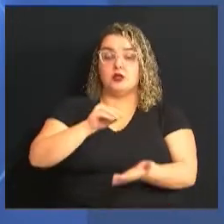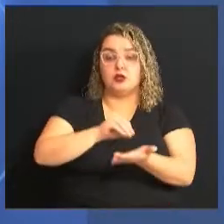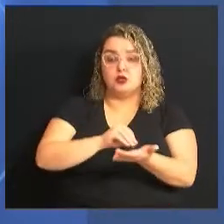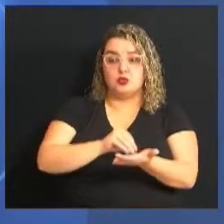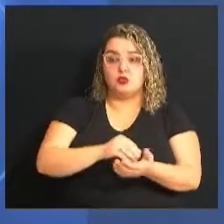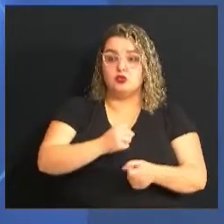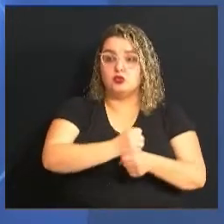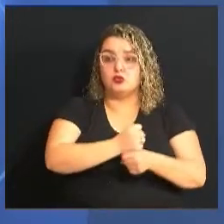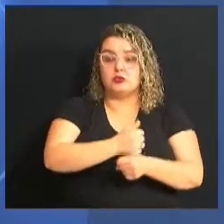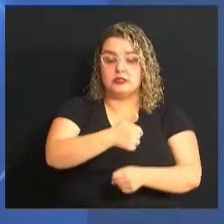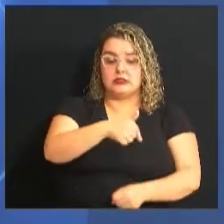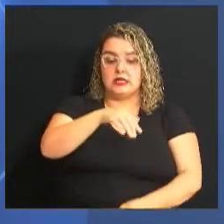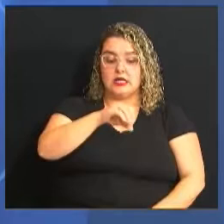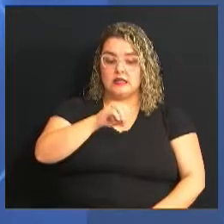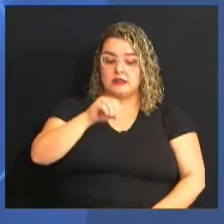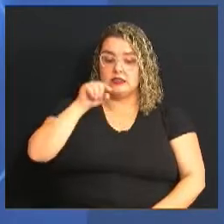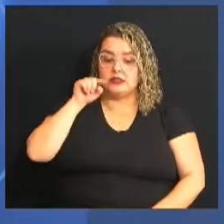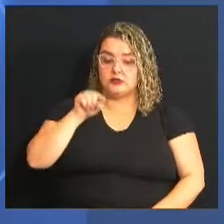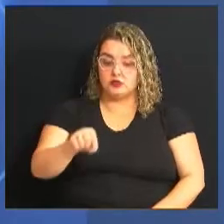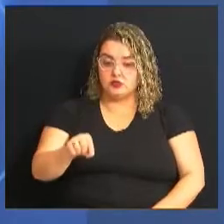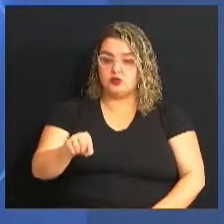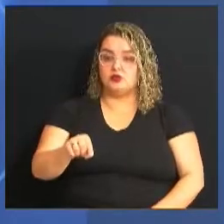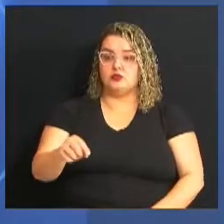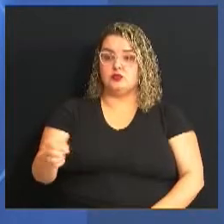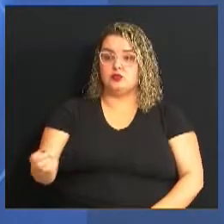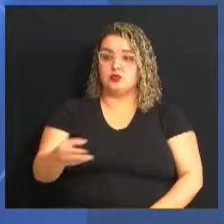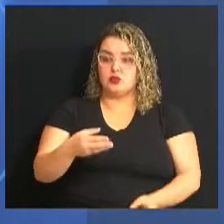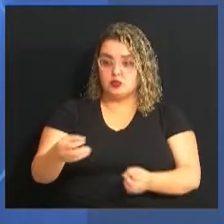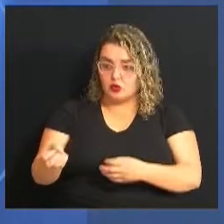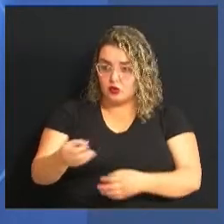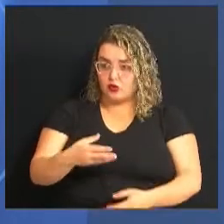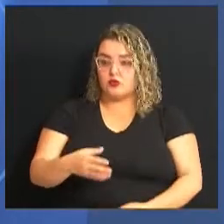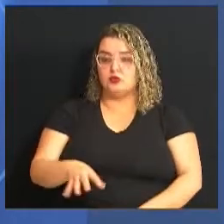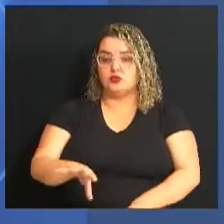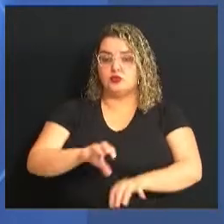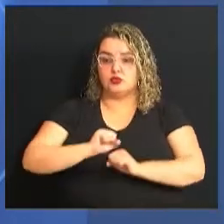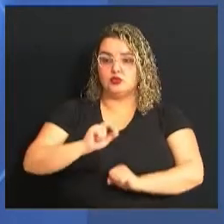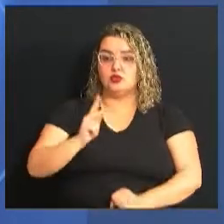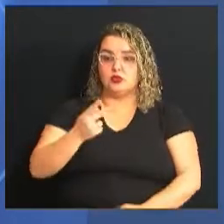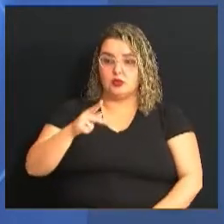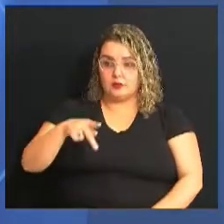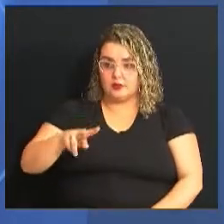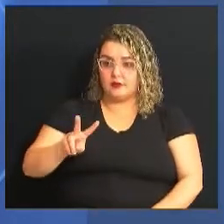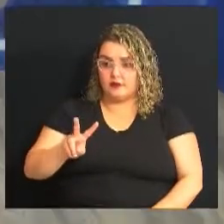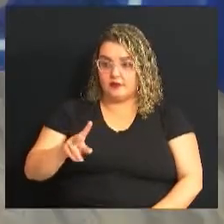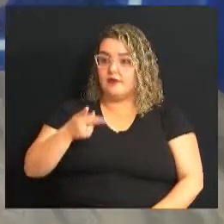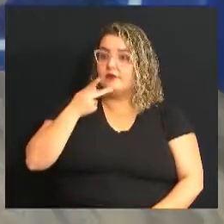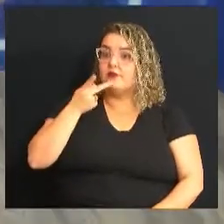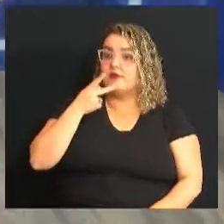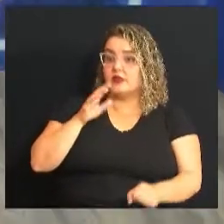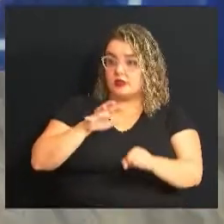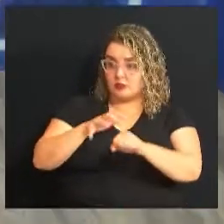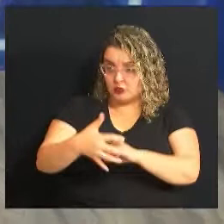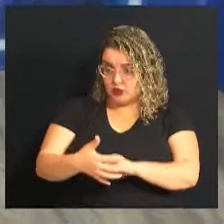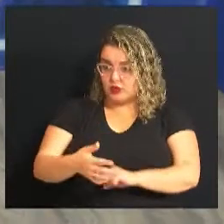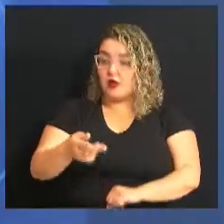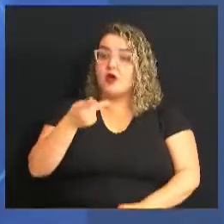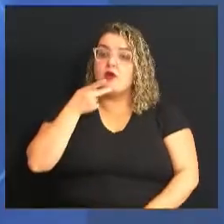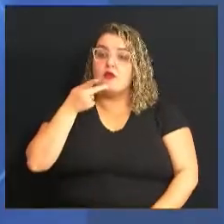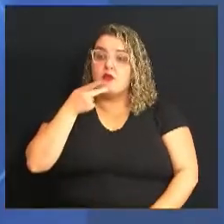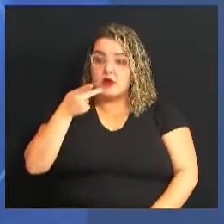mil casos de novos casos da infecção. Ou seja, a gente falou de Covid, falamos para